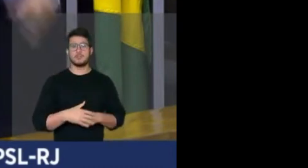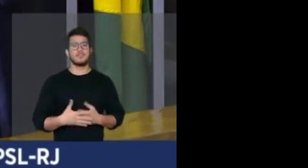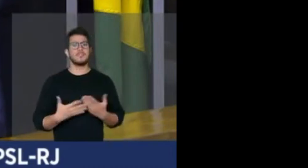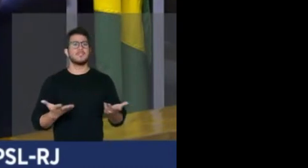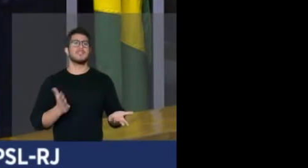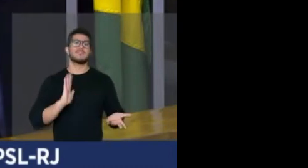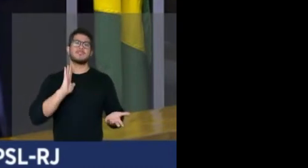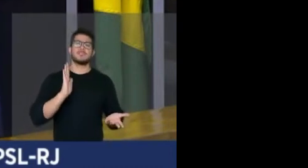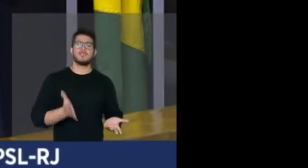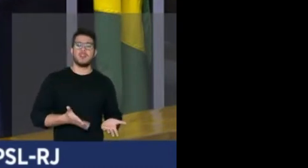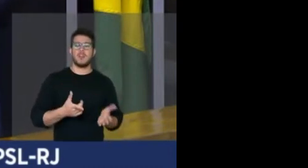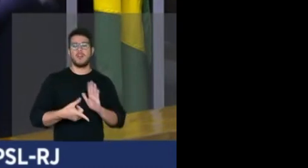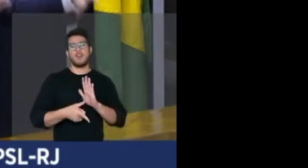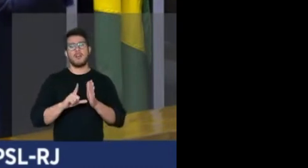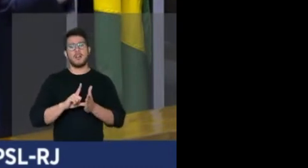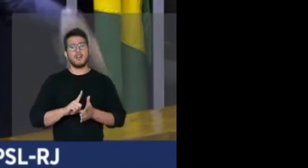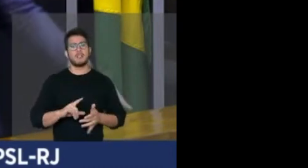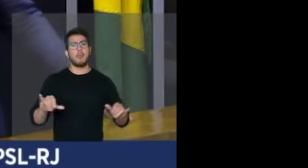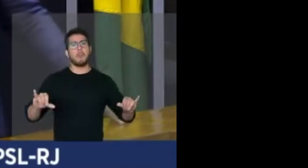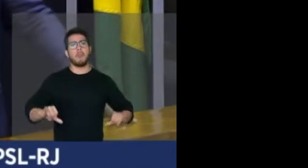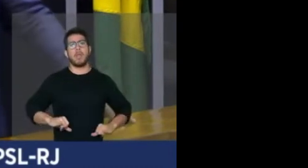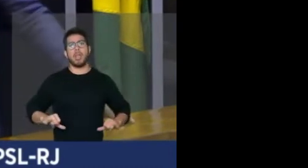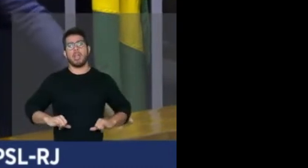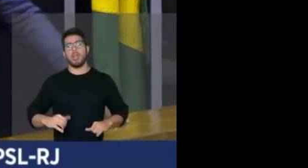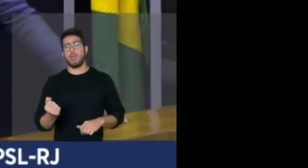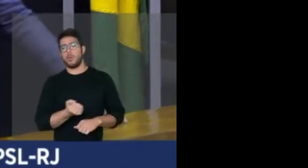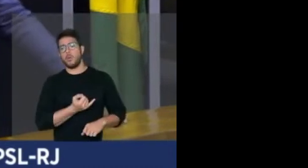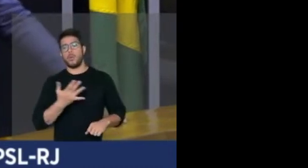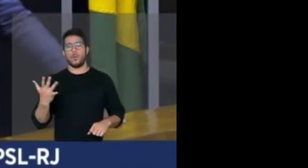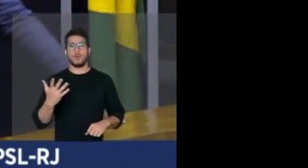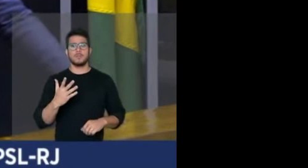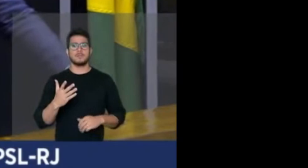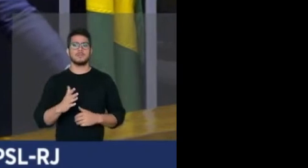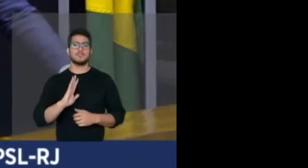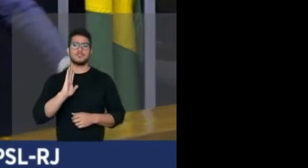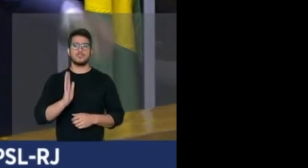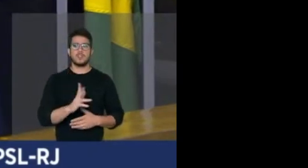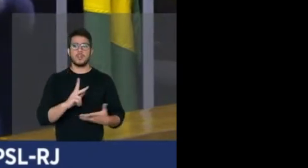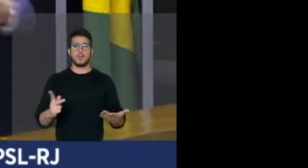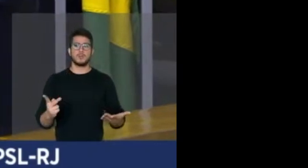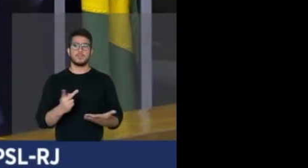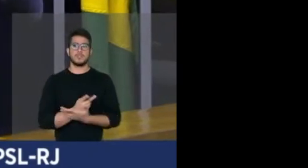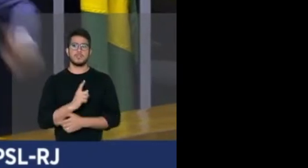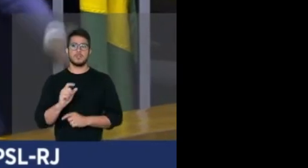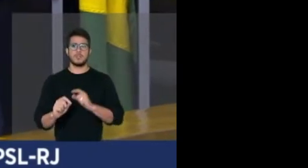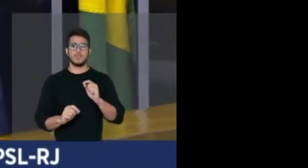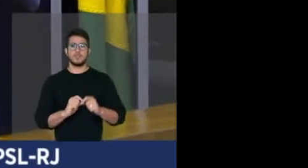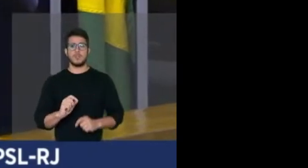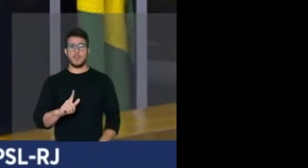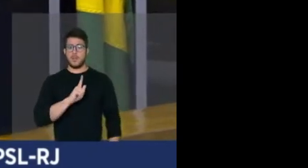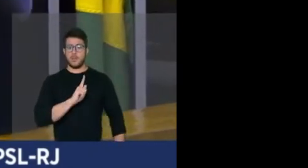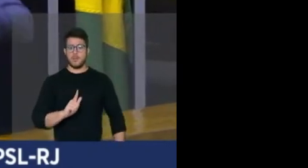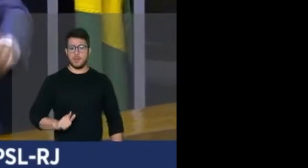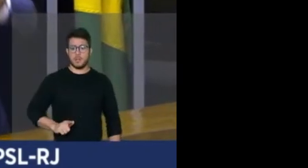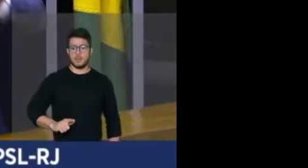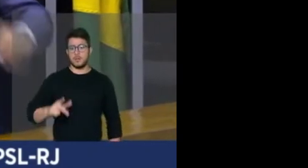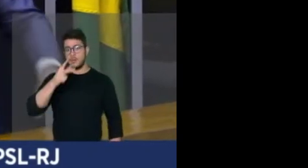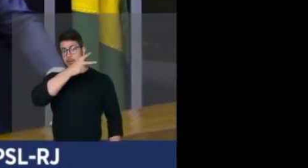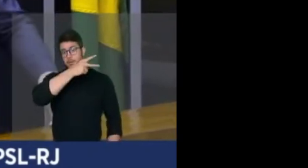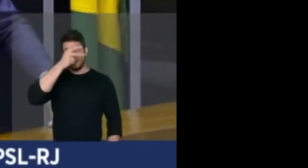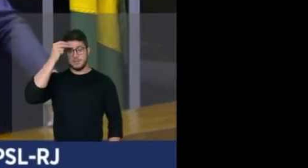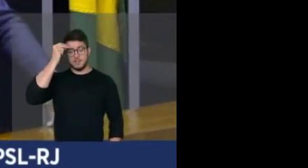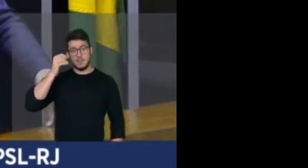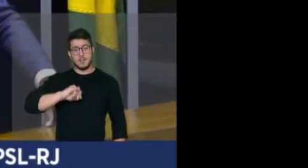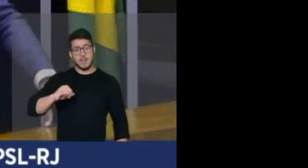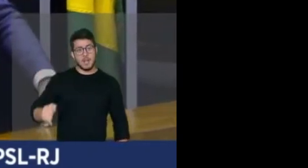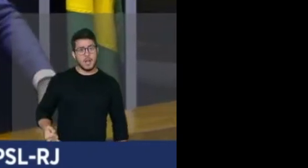o covidão que nós vimos acontecer no Brasil afora, em que governadores e prefeitos faziam uma farra com